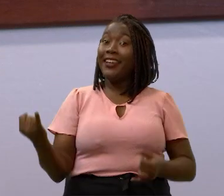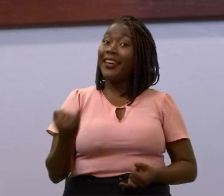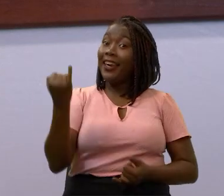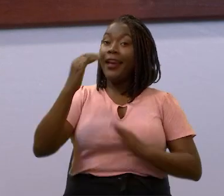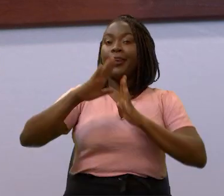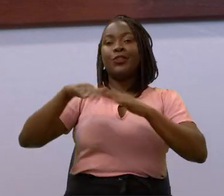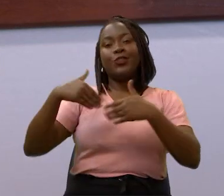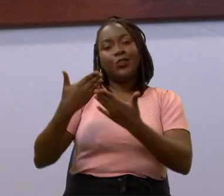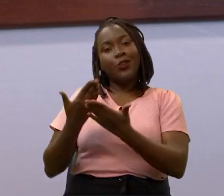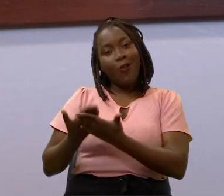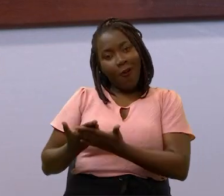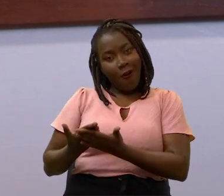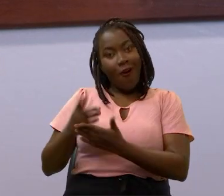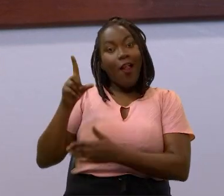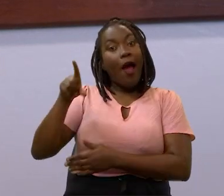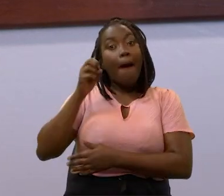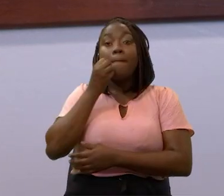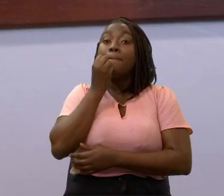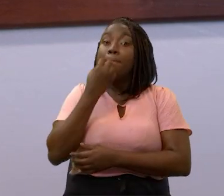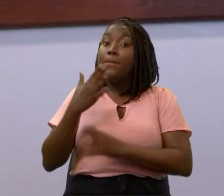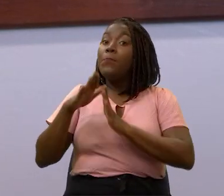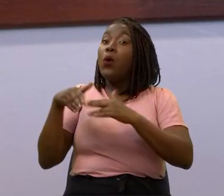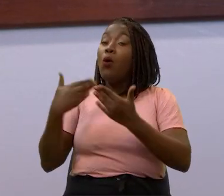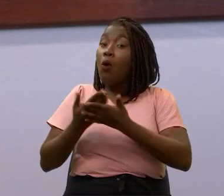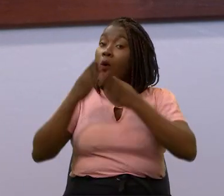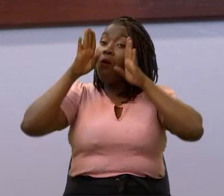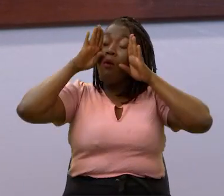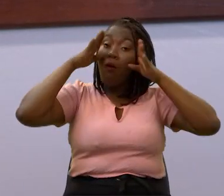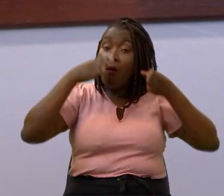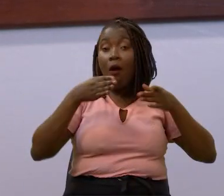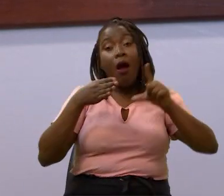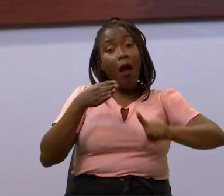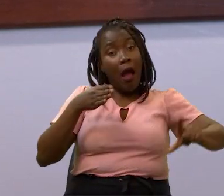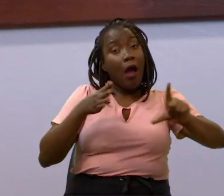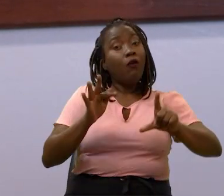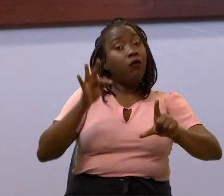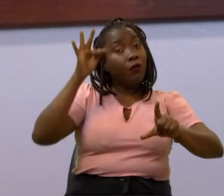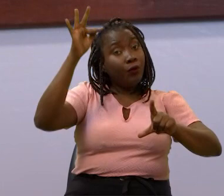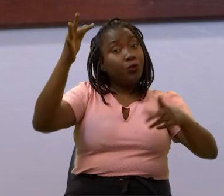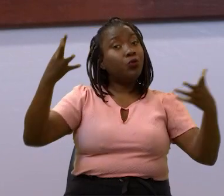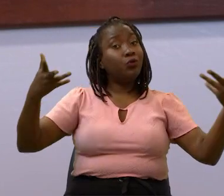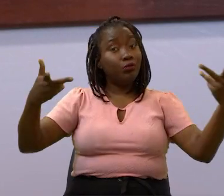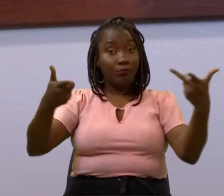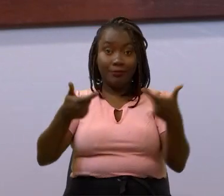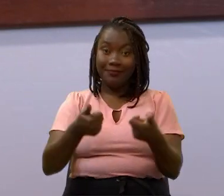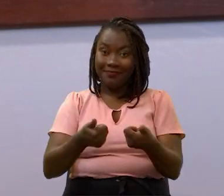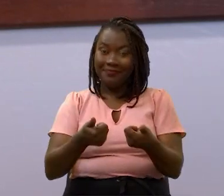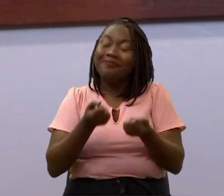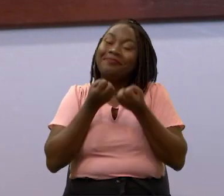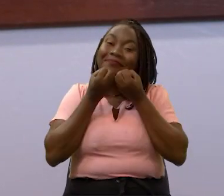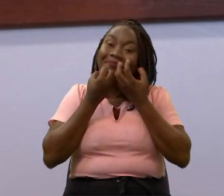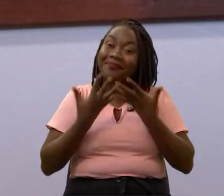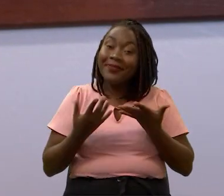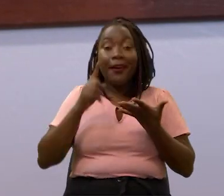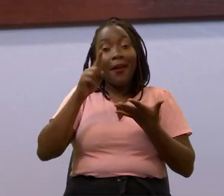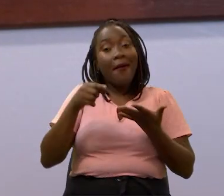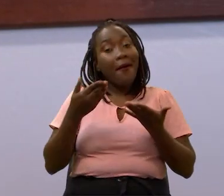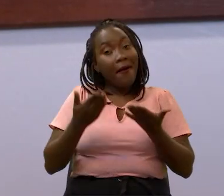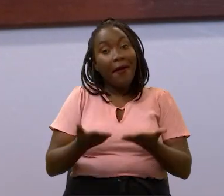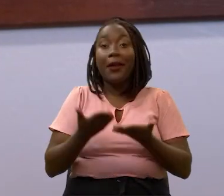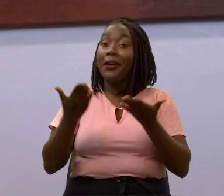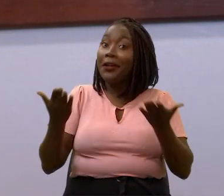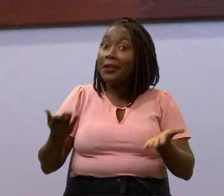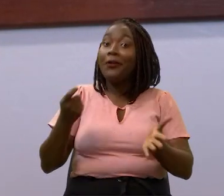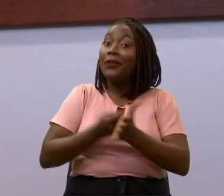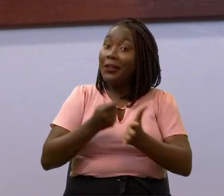a importância da escola, não é? De se escolher uma boa escola, visando, evidentemente, um futuro de qualidade. Bom, é isso